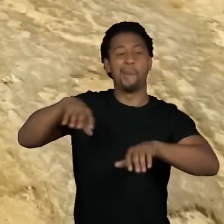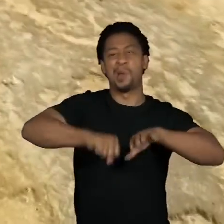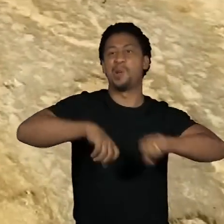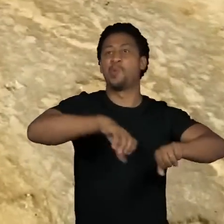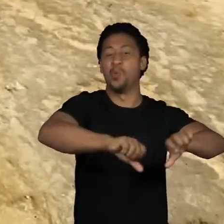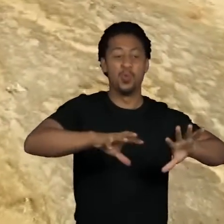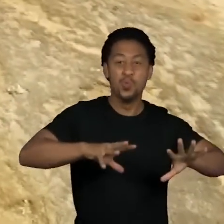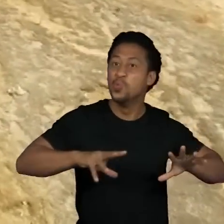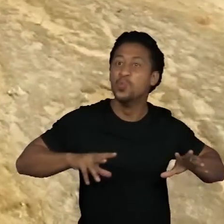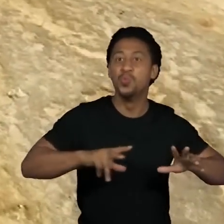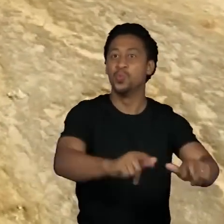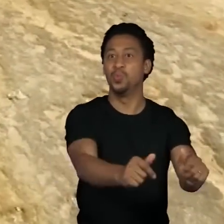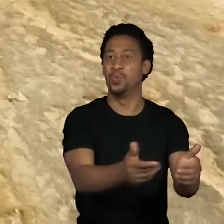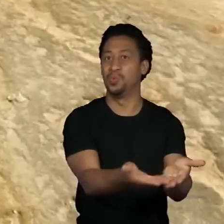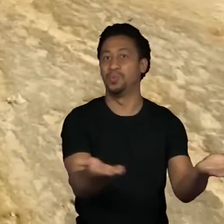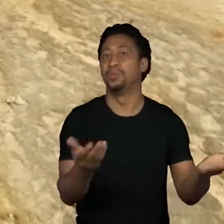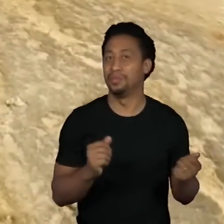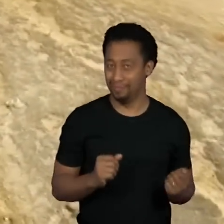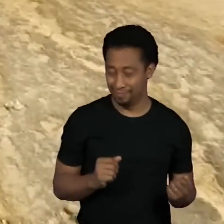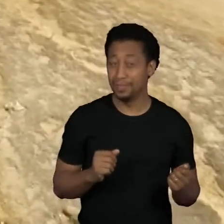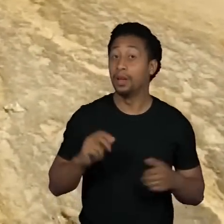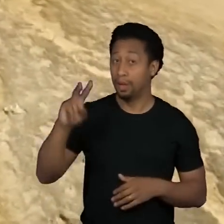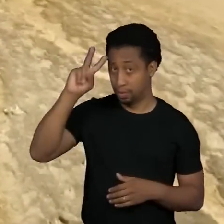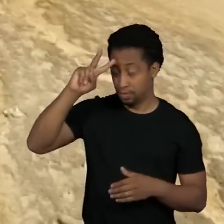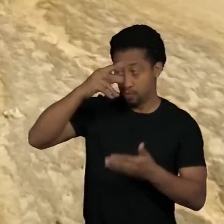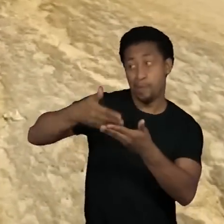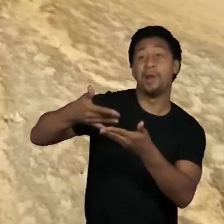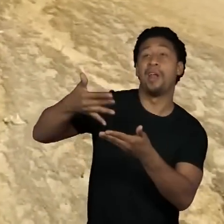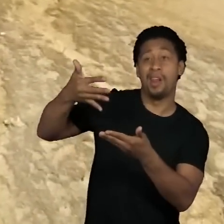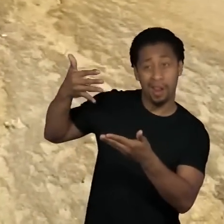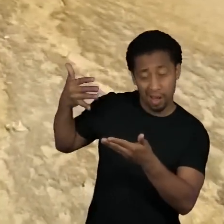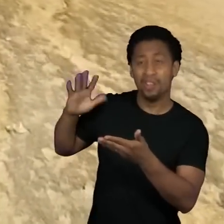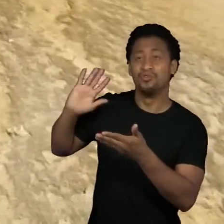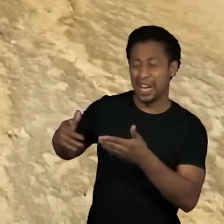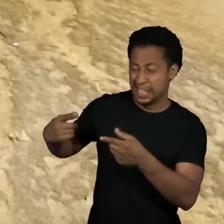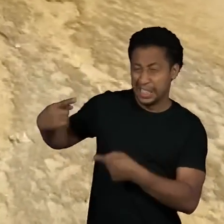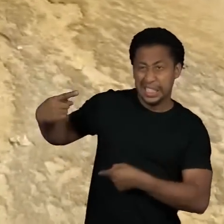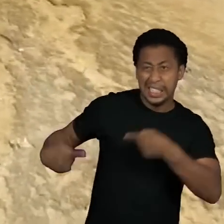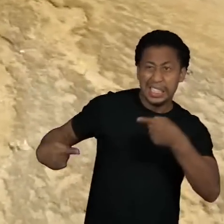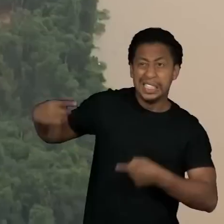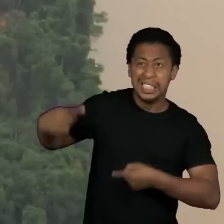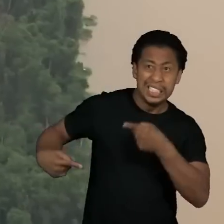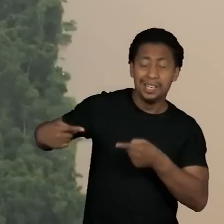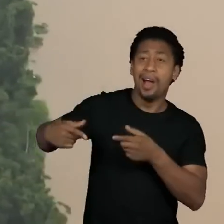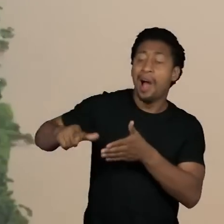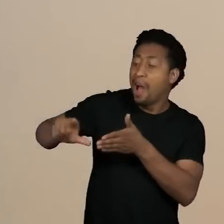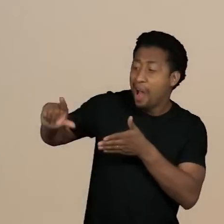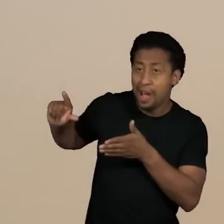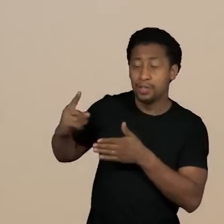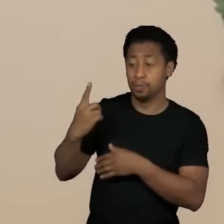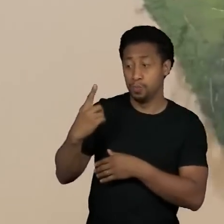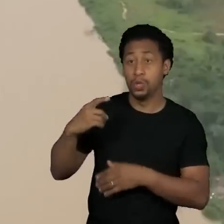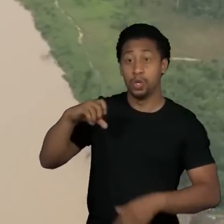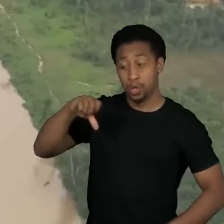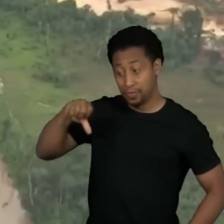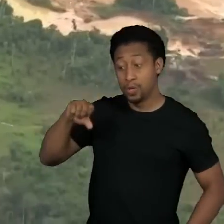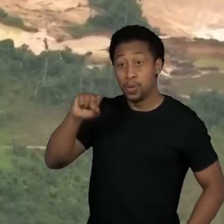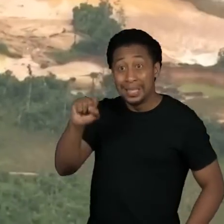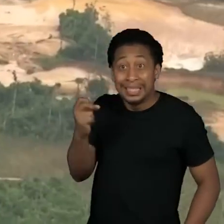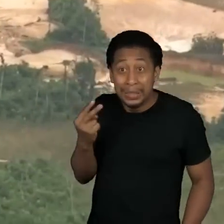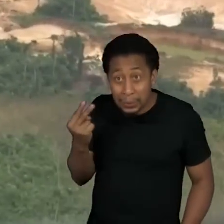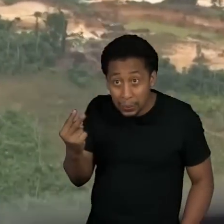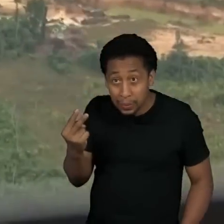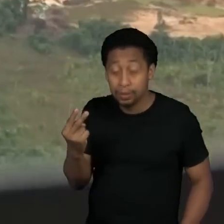humanitária é histórica. Antes da demarcação do território, em 1992, 40 mil